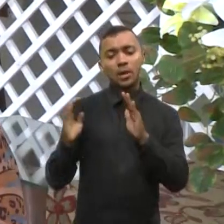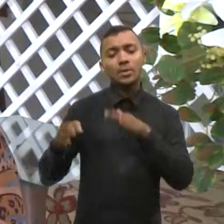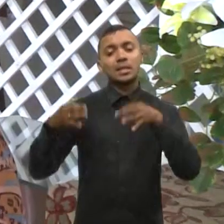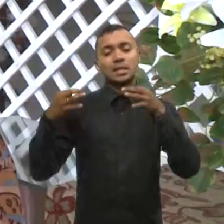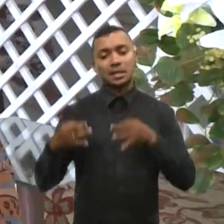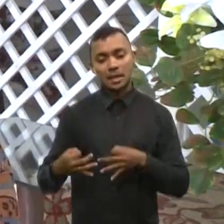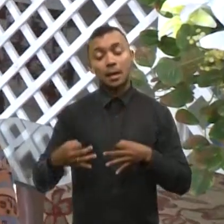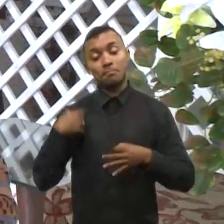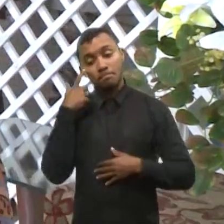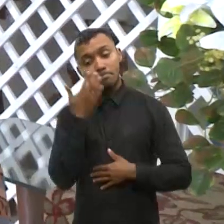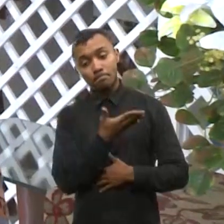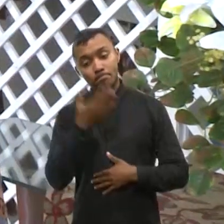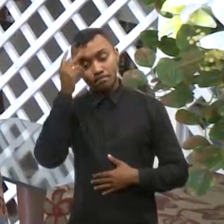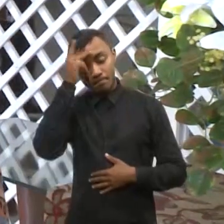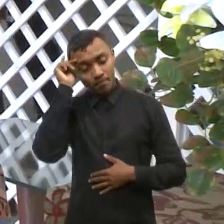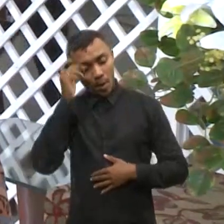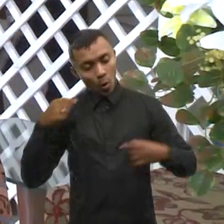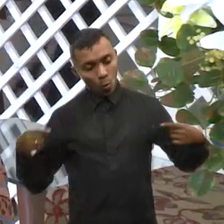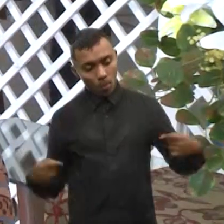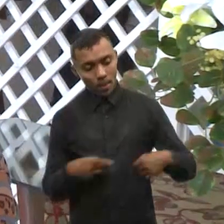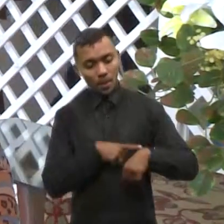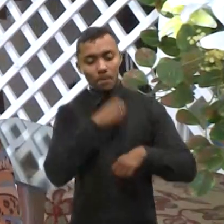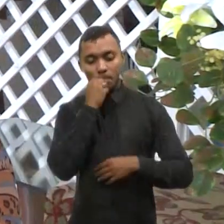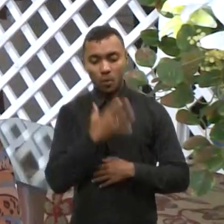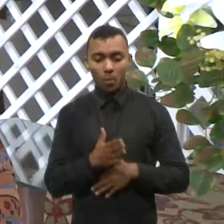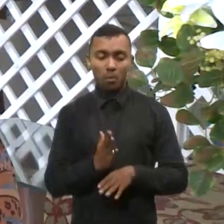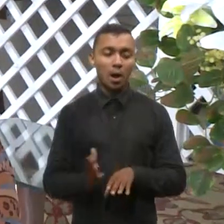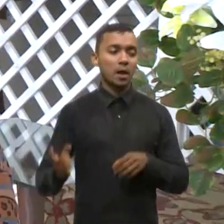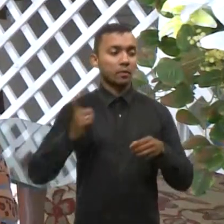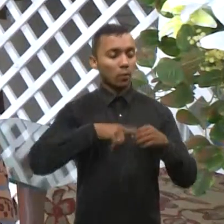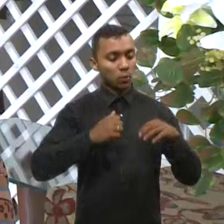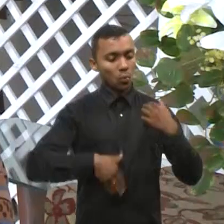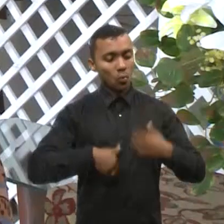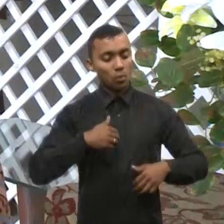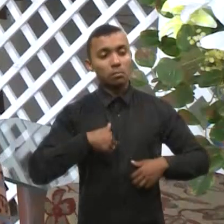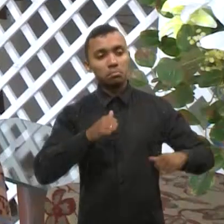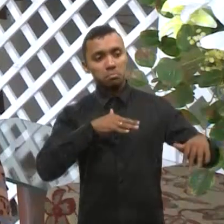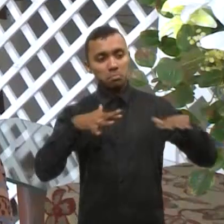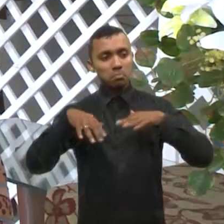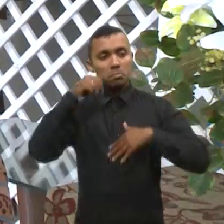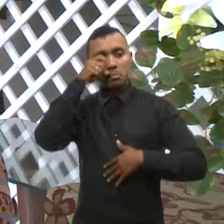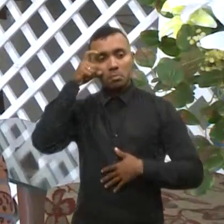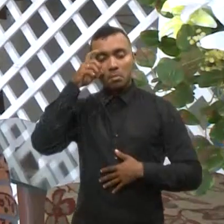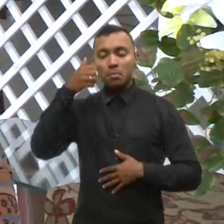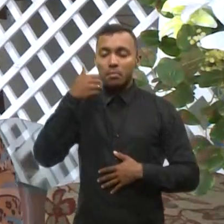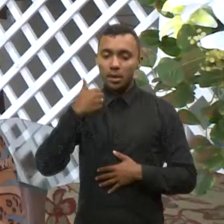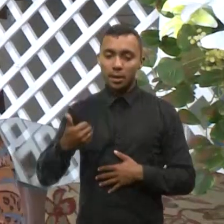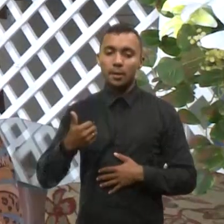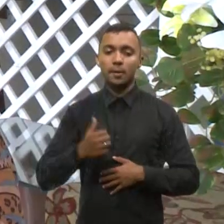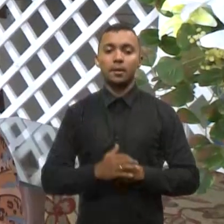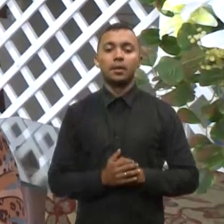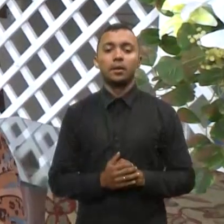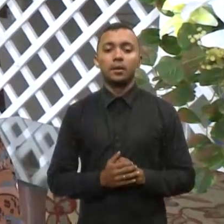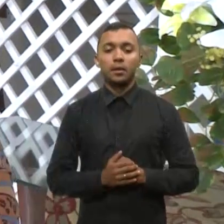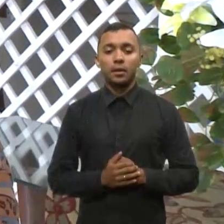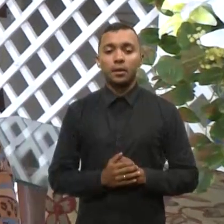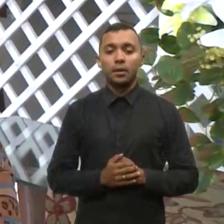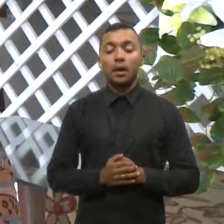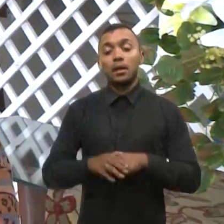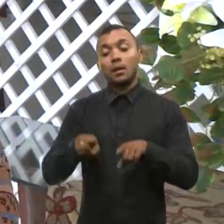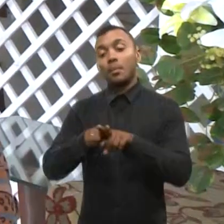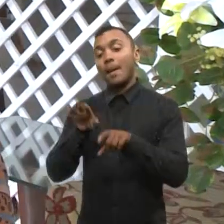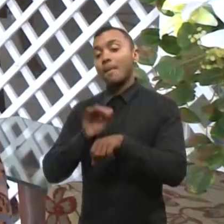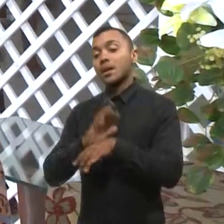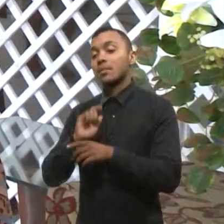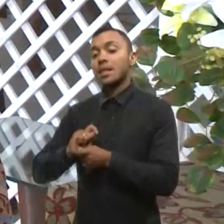que esse paciente adquira novamente as suas funções até onde é permitido, né? Que ele também faça a adaptação